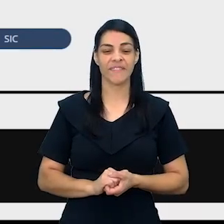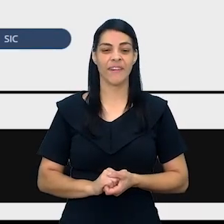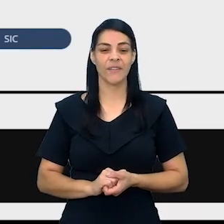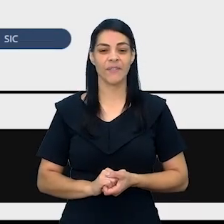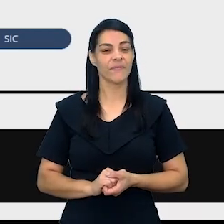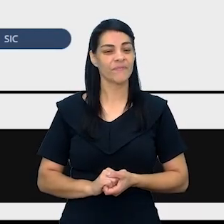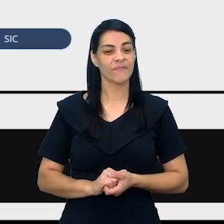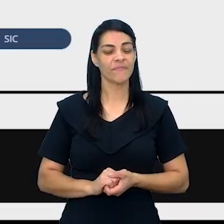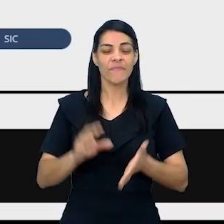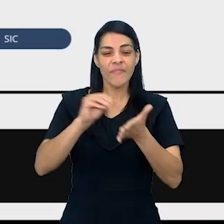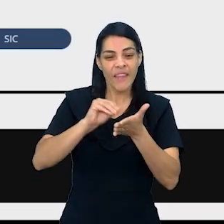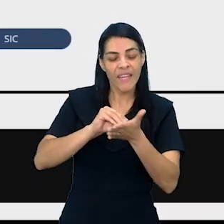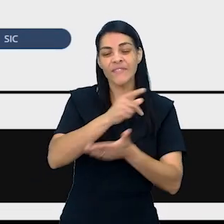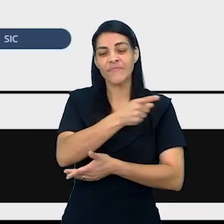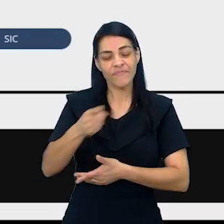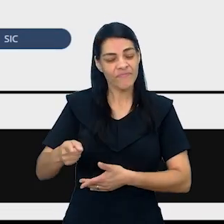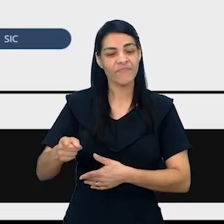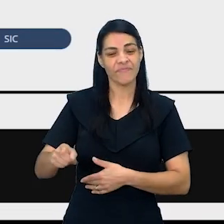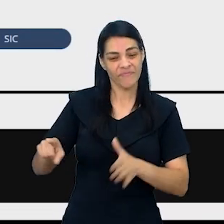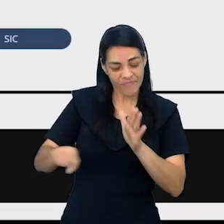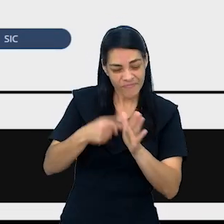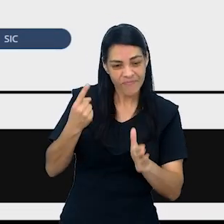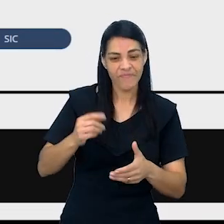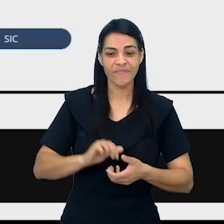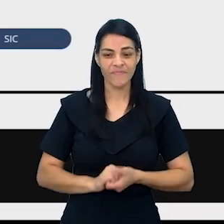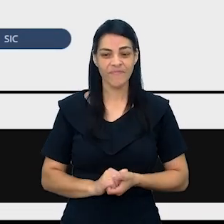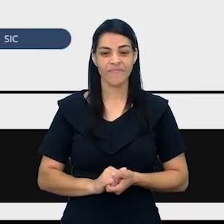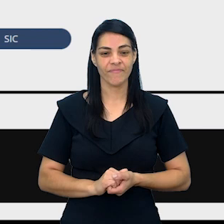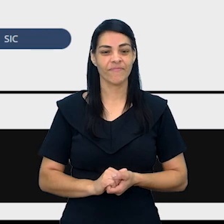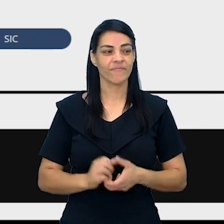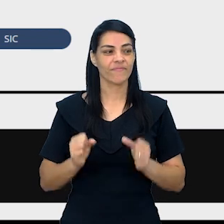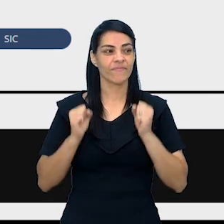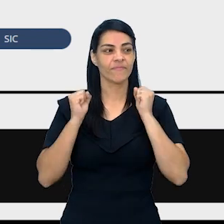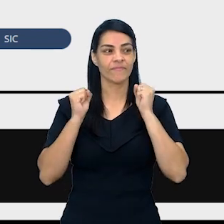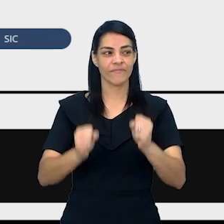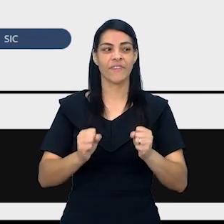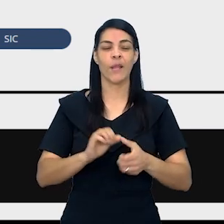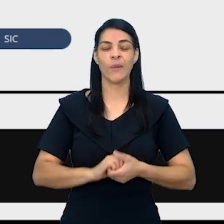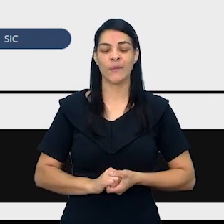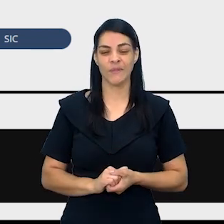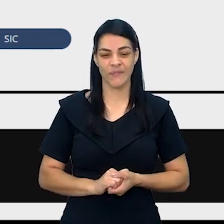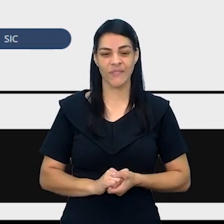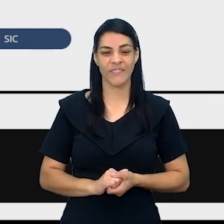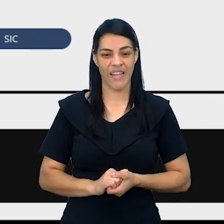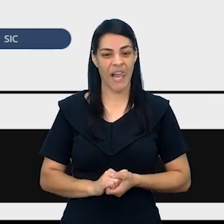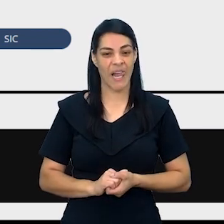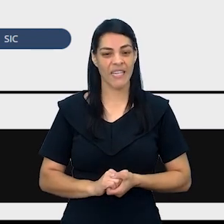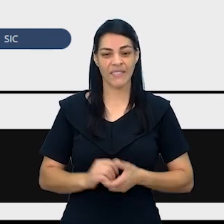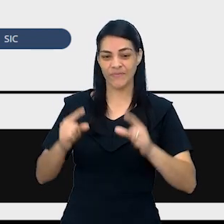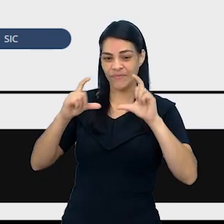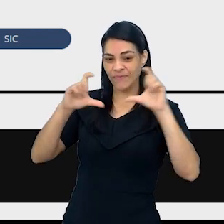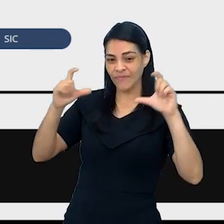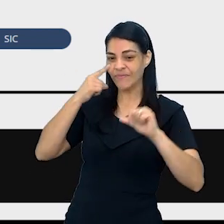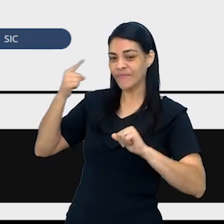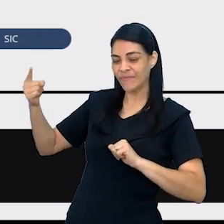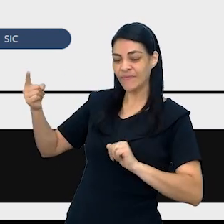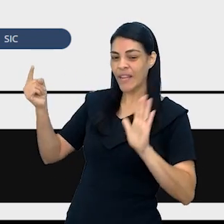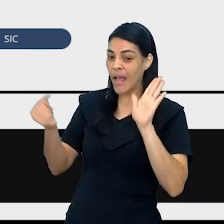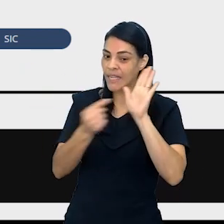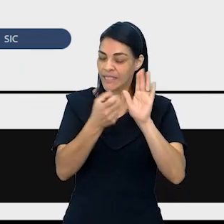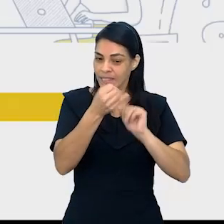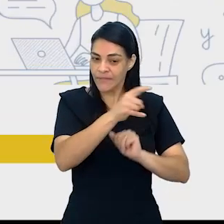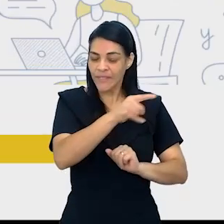eu vou clicar em aluno presente primeiro e podemos clicar aqui neste nesse retângulozinho ou